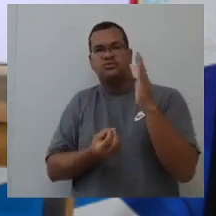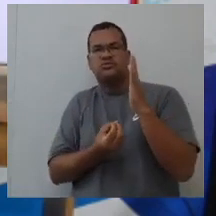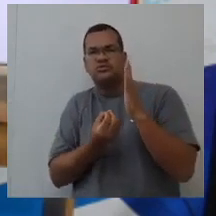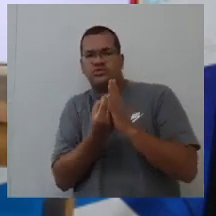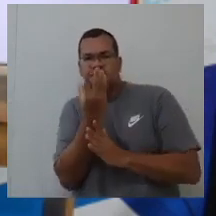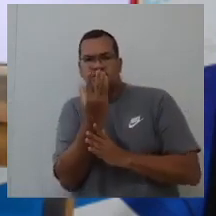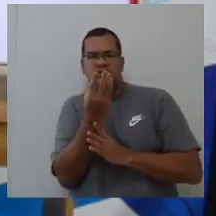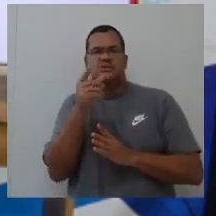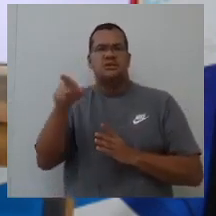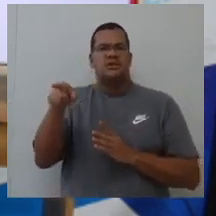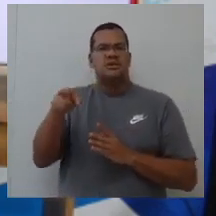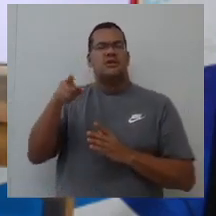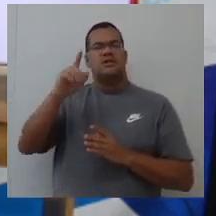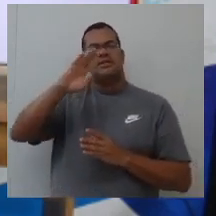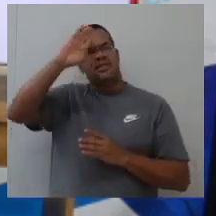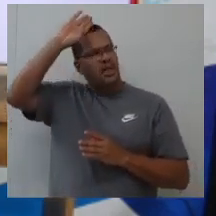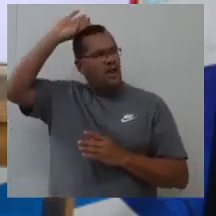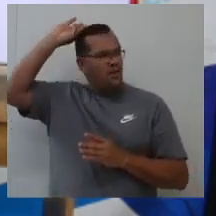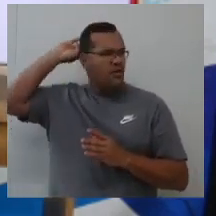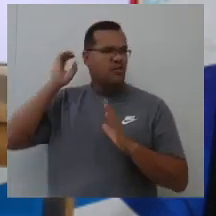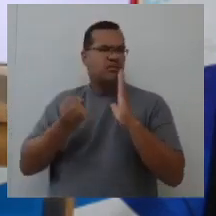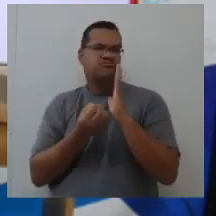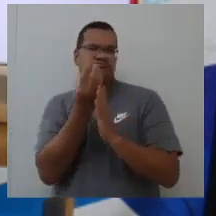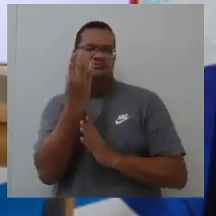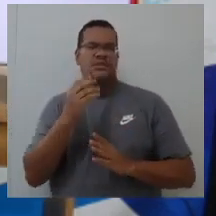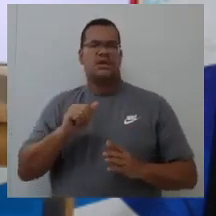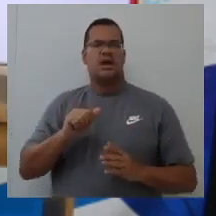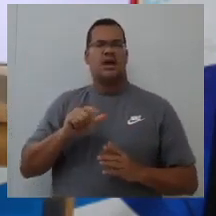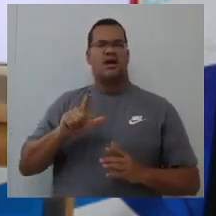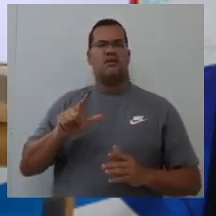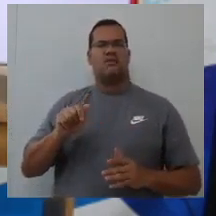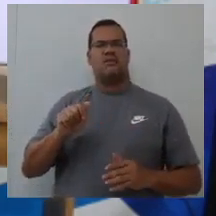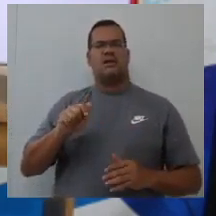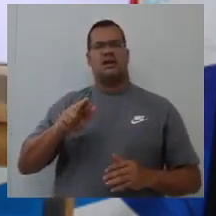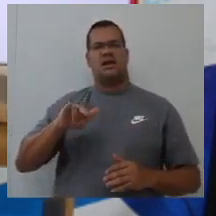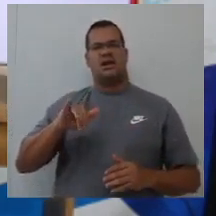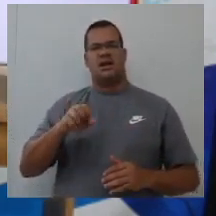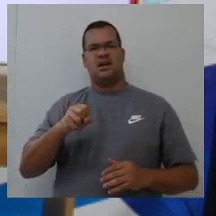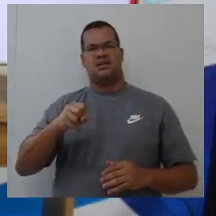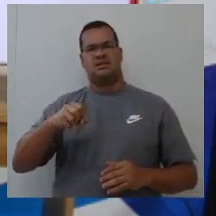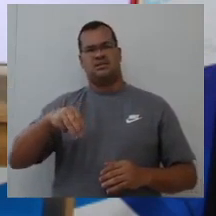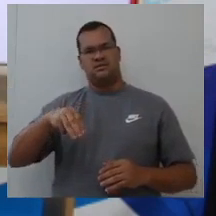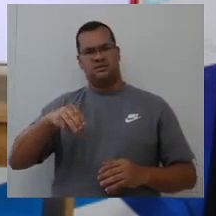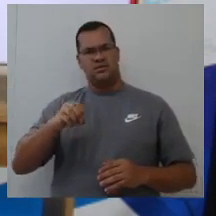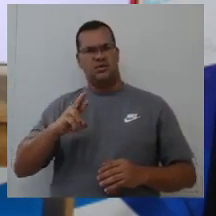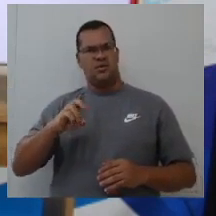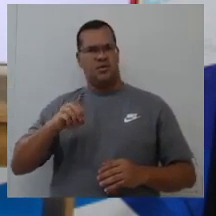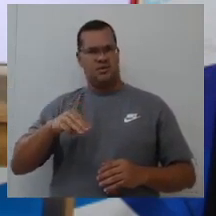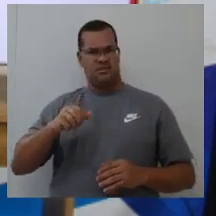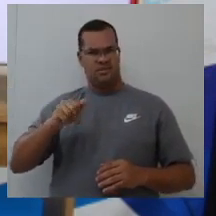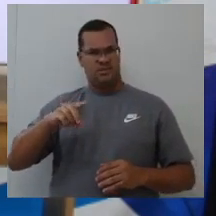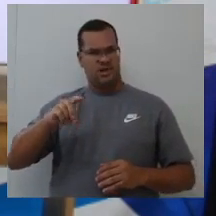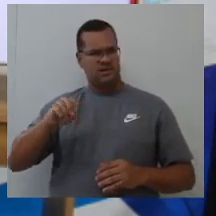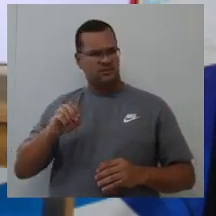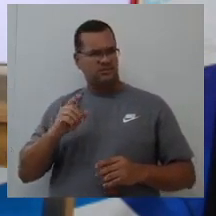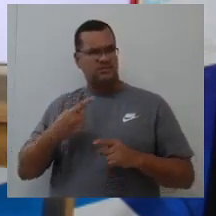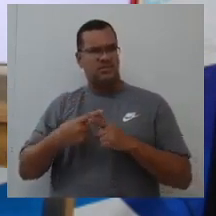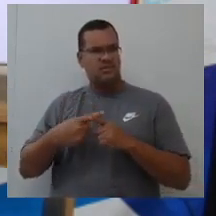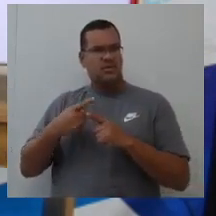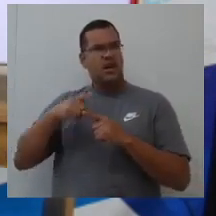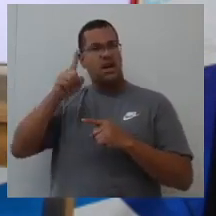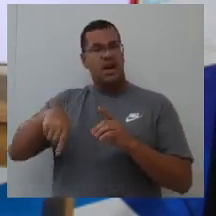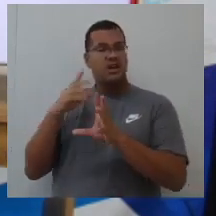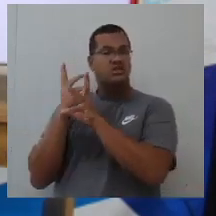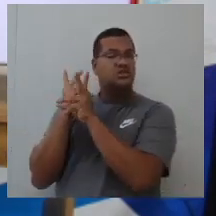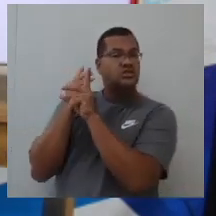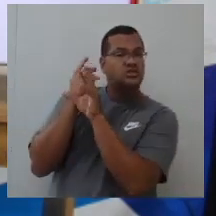os algarismos romanos. Talvez você nunca tenha visto isso na vida. Porque isso é história da